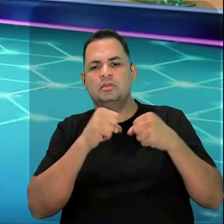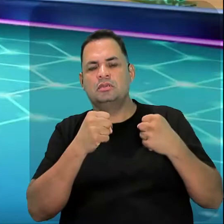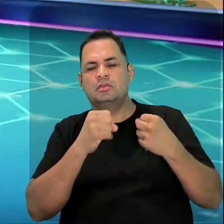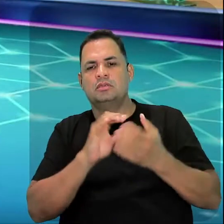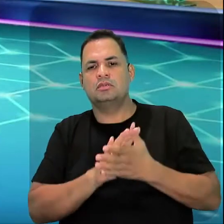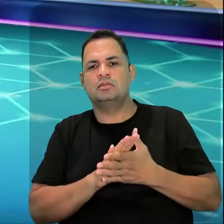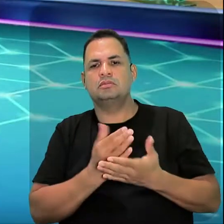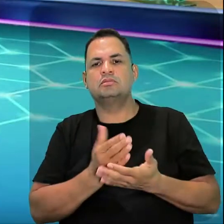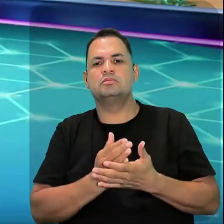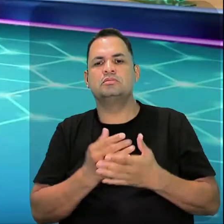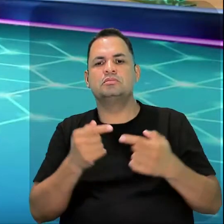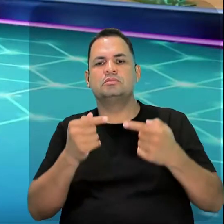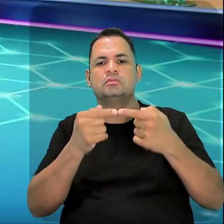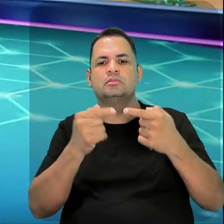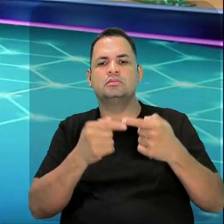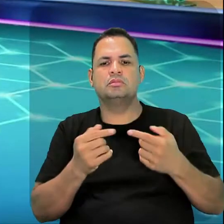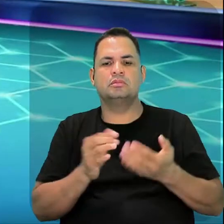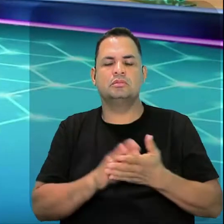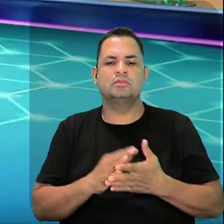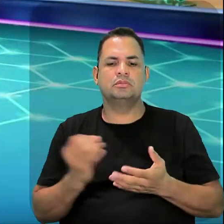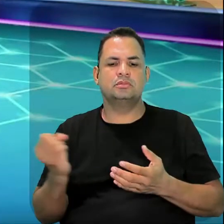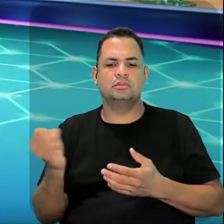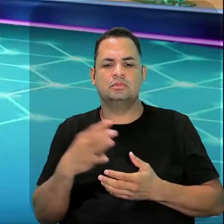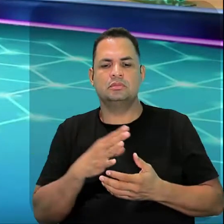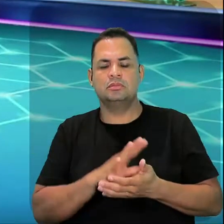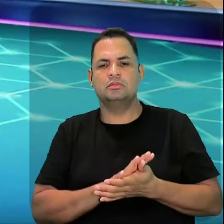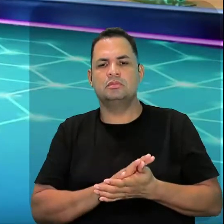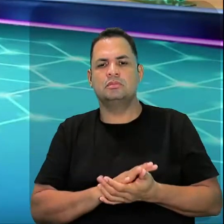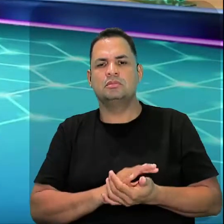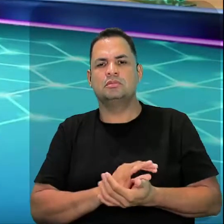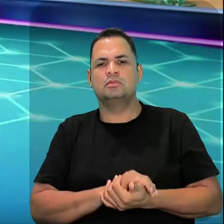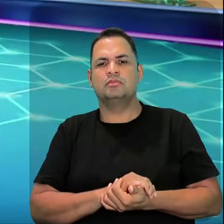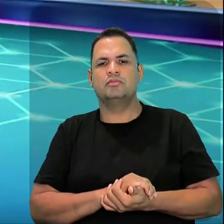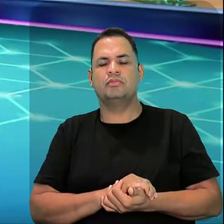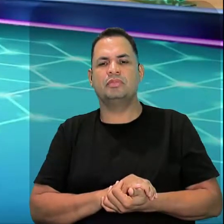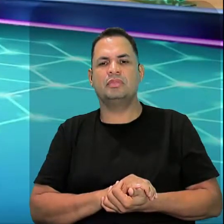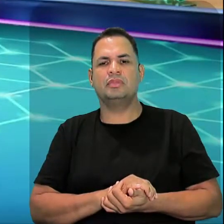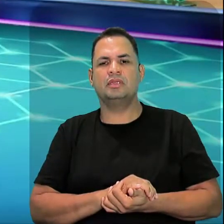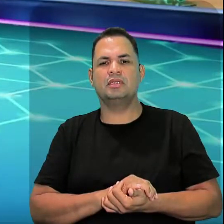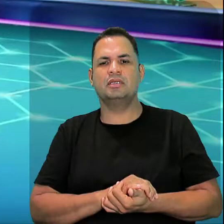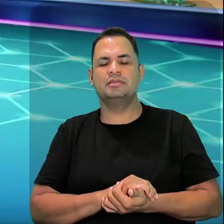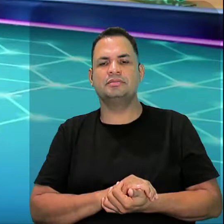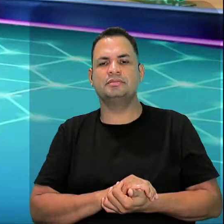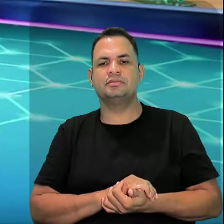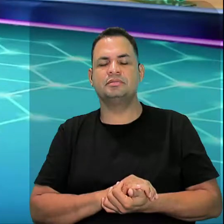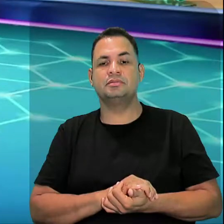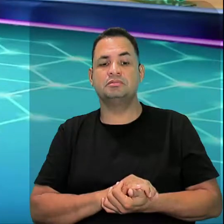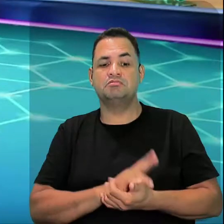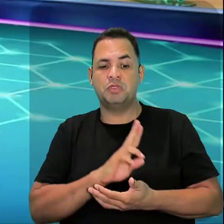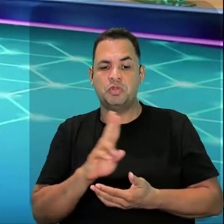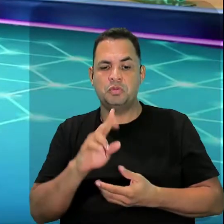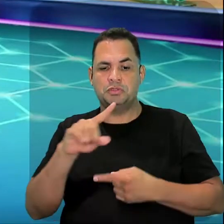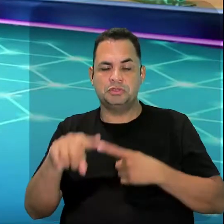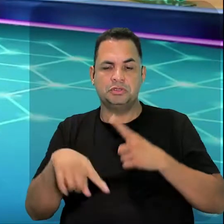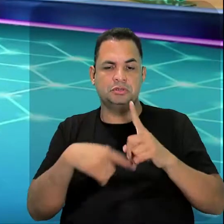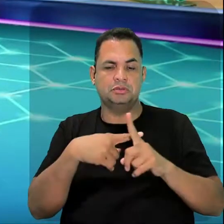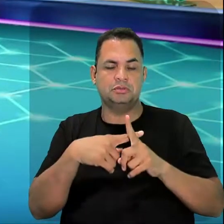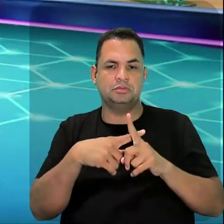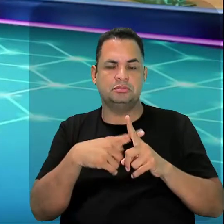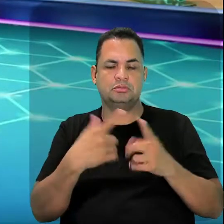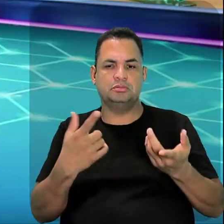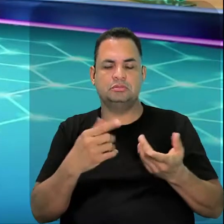ligação e a formação de ligação nova ali na mesma reação rapidão, por isso que a gente chama de adição. E ela não vai